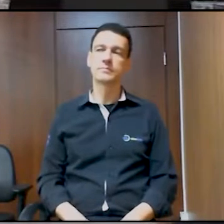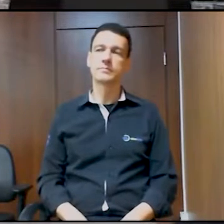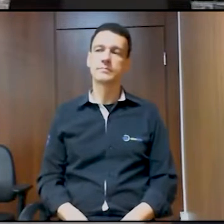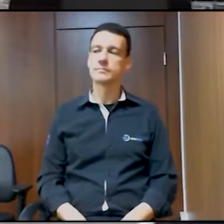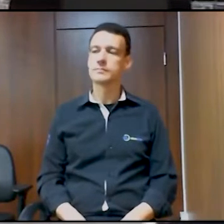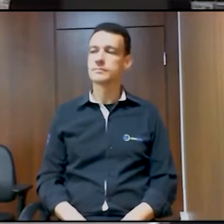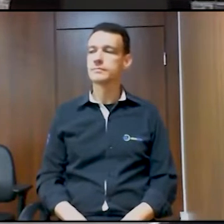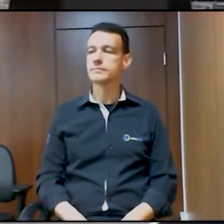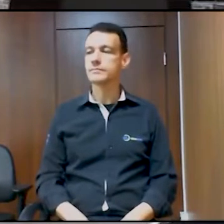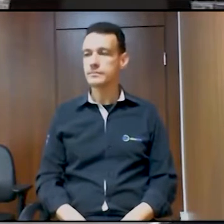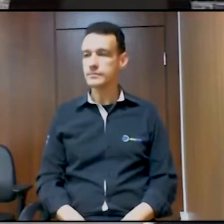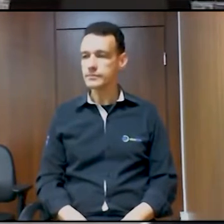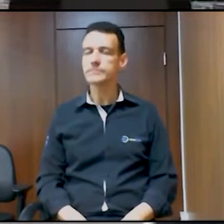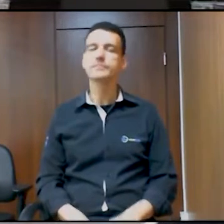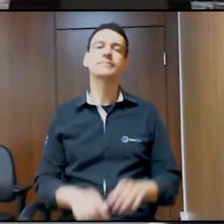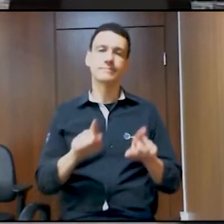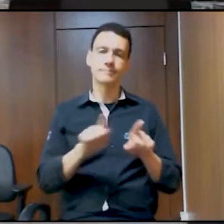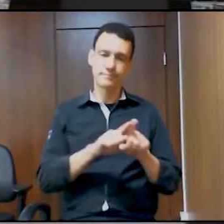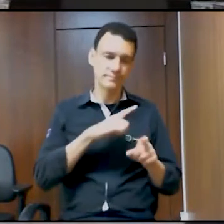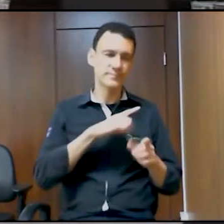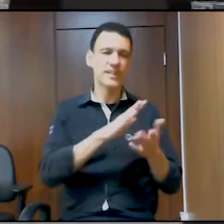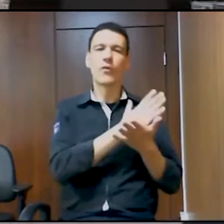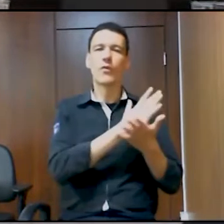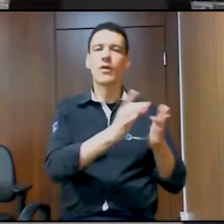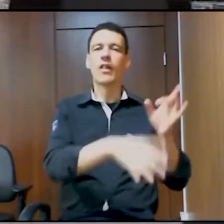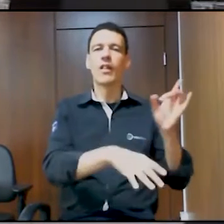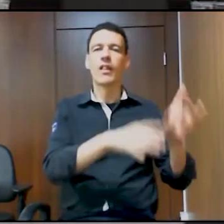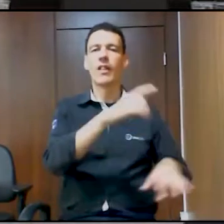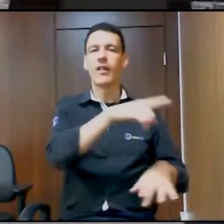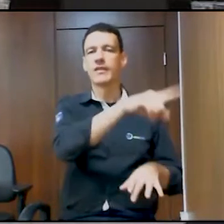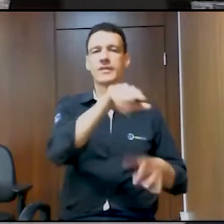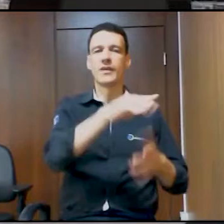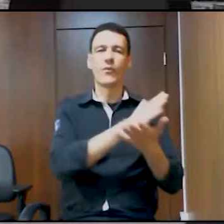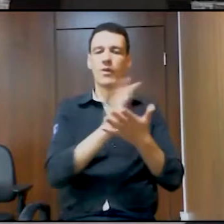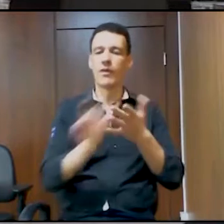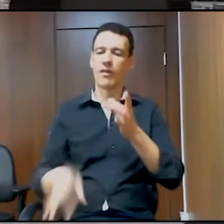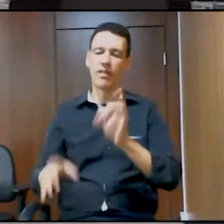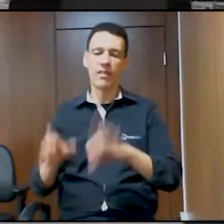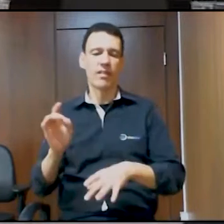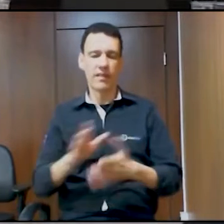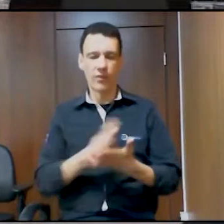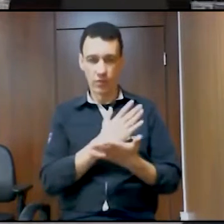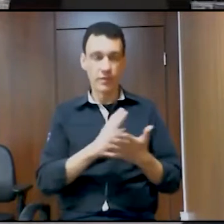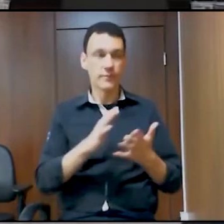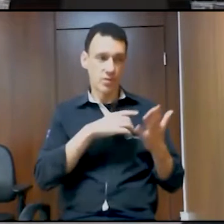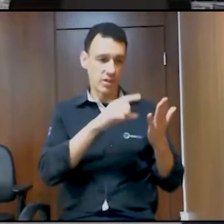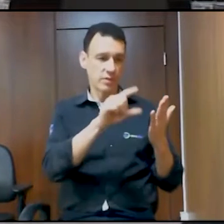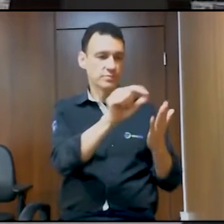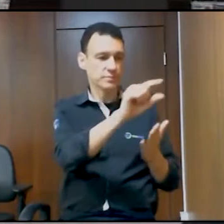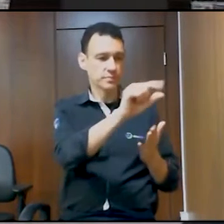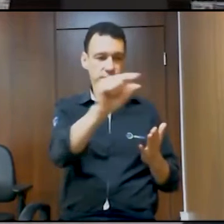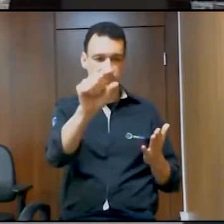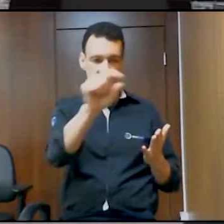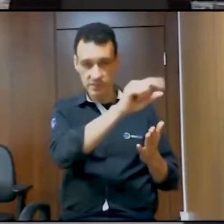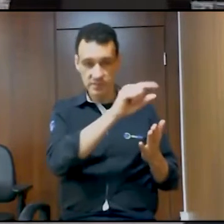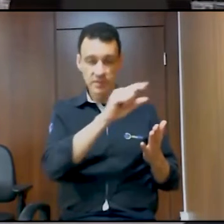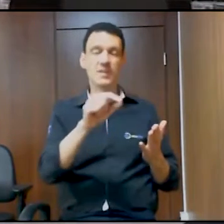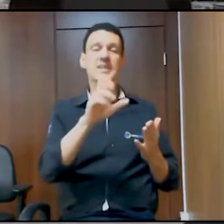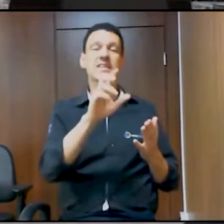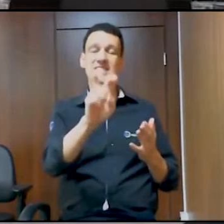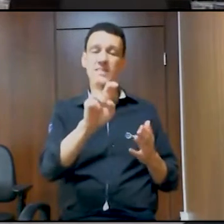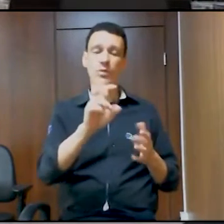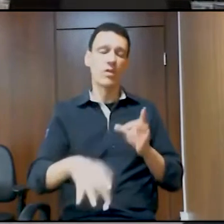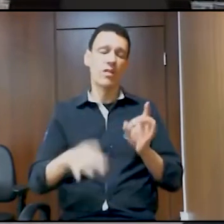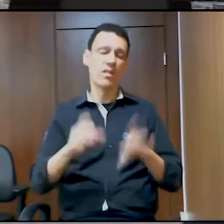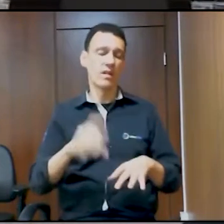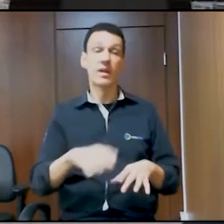A gente teve algumas resistências, e das resistências que a gente teve nesse processo de seleção, 5 foram de idosos. 3 não quiseram nem mesmo